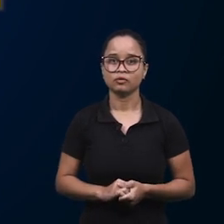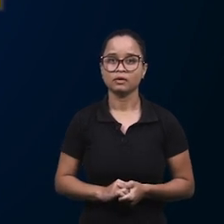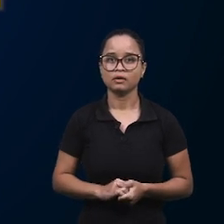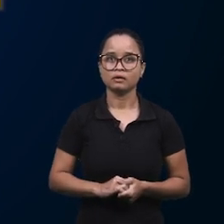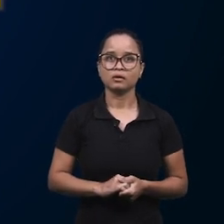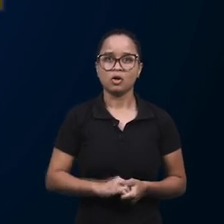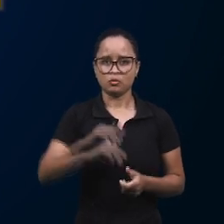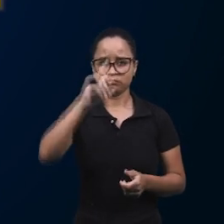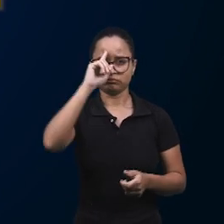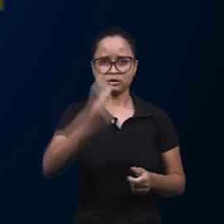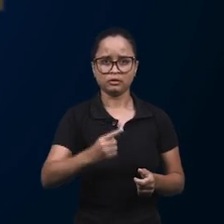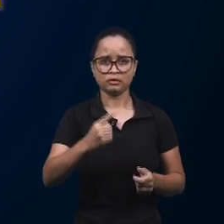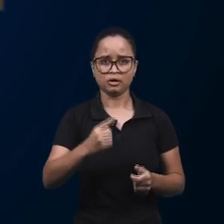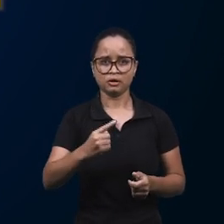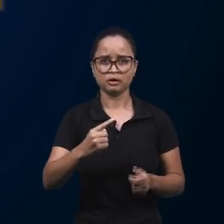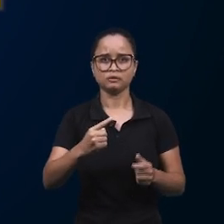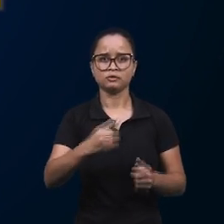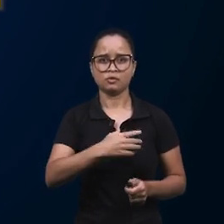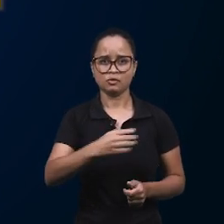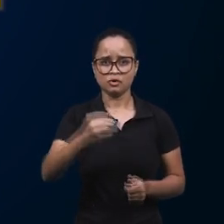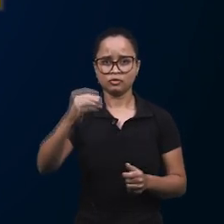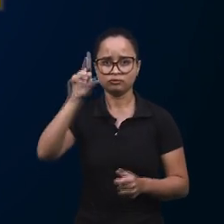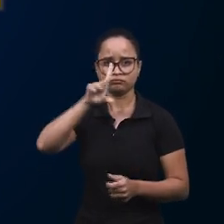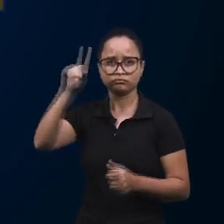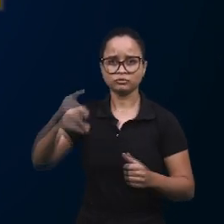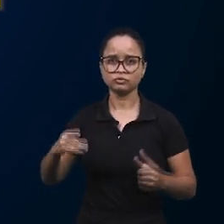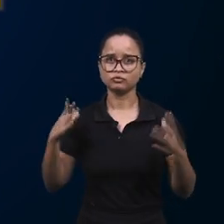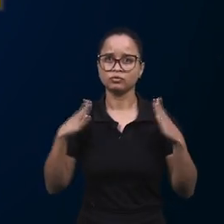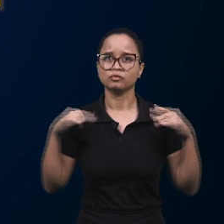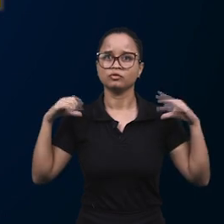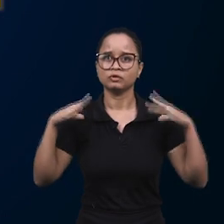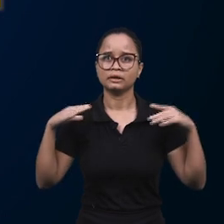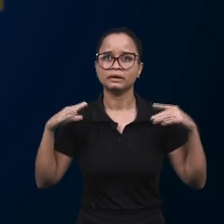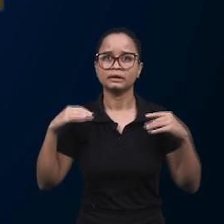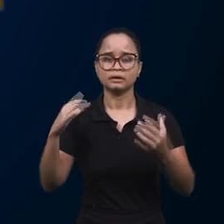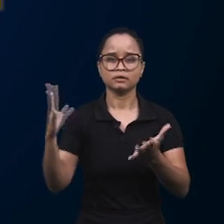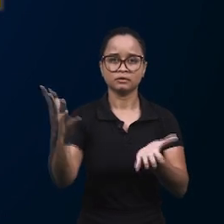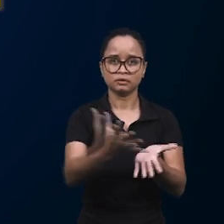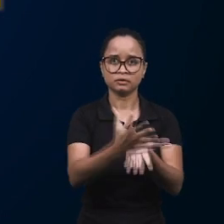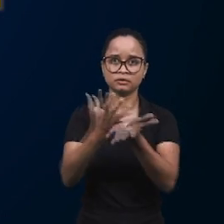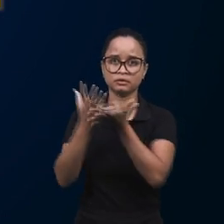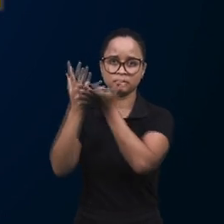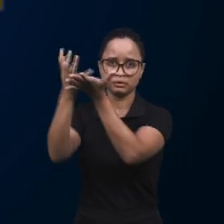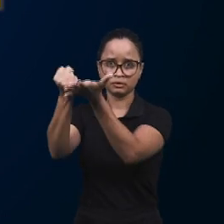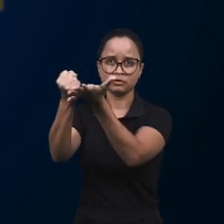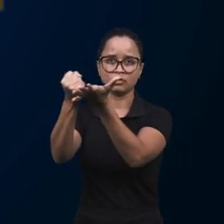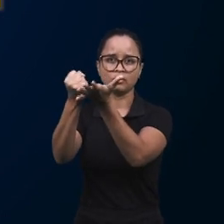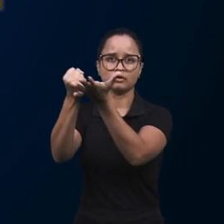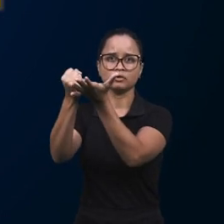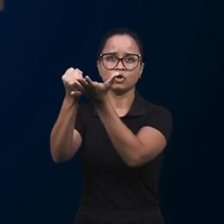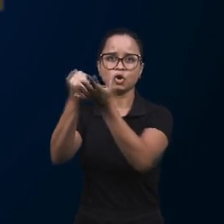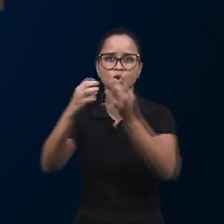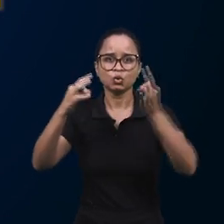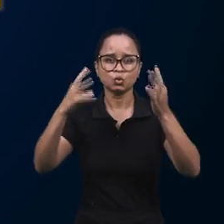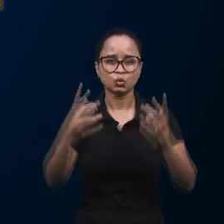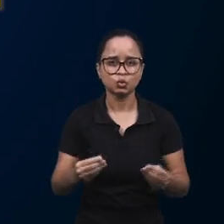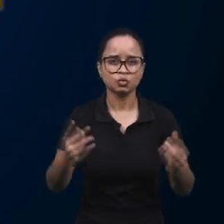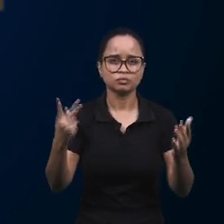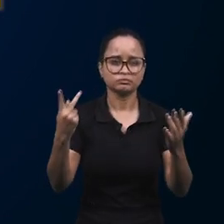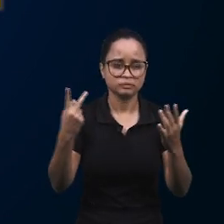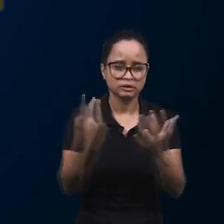Mandará o Filho do Homem os seus anjos, e eles colherão do reino tudo que causa escândalo e os